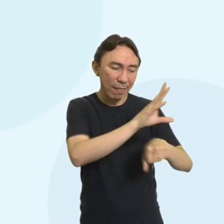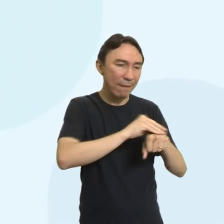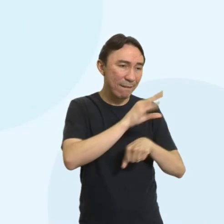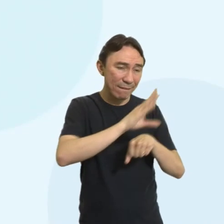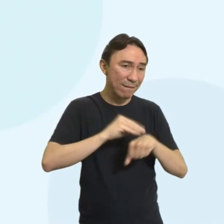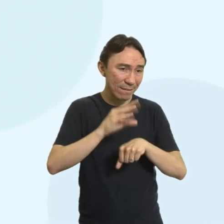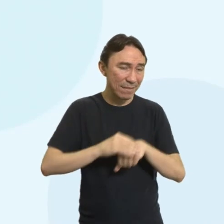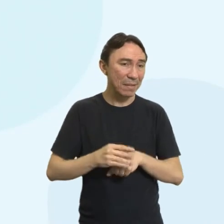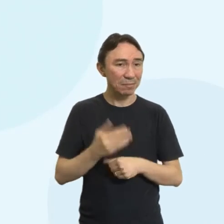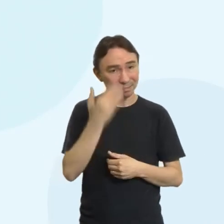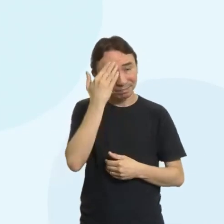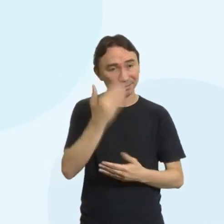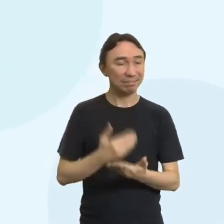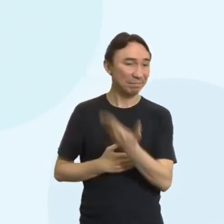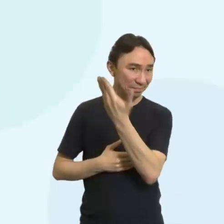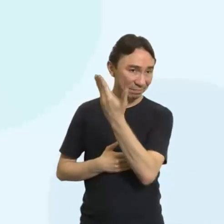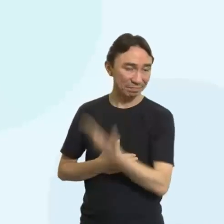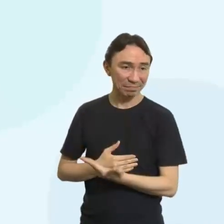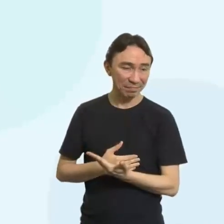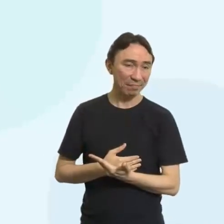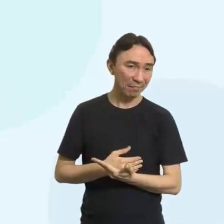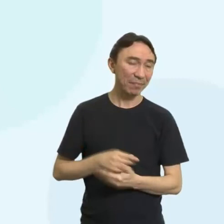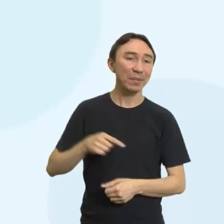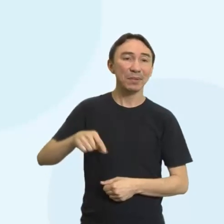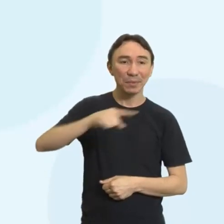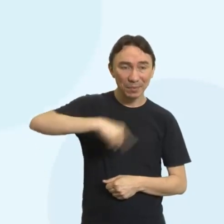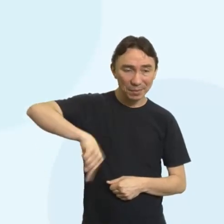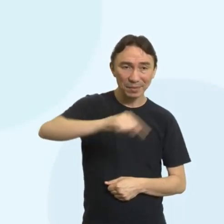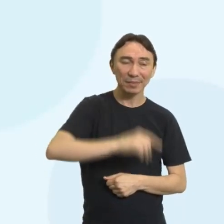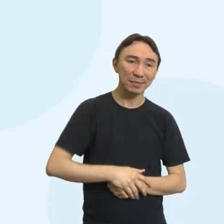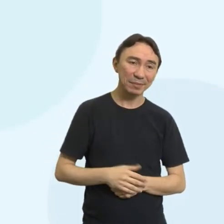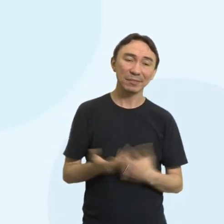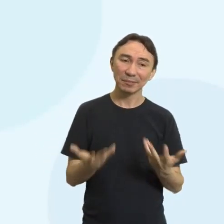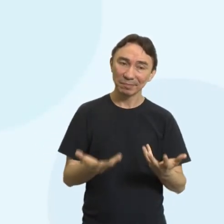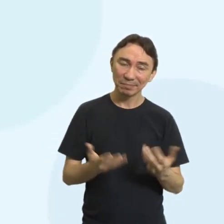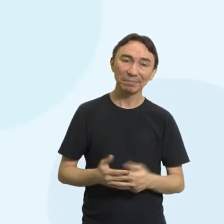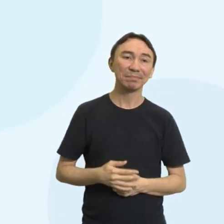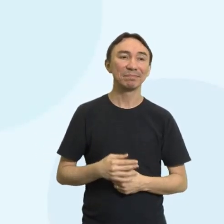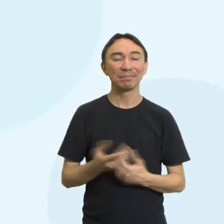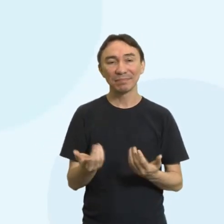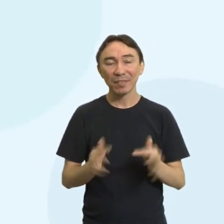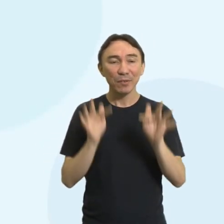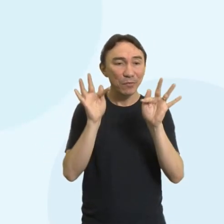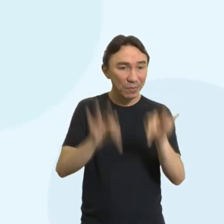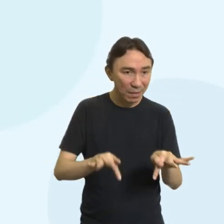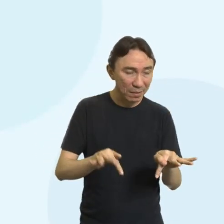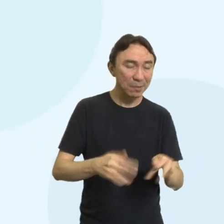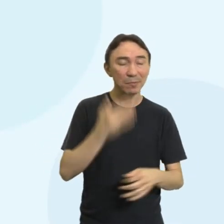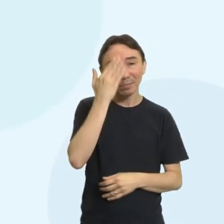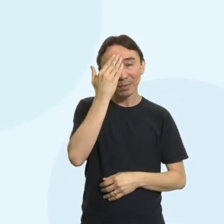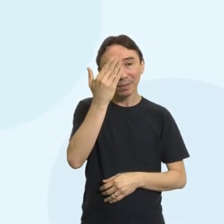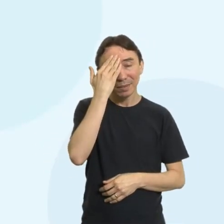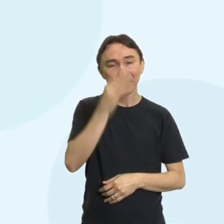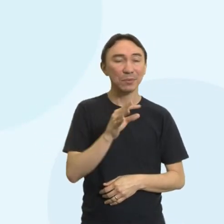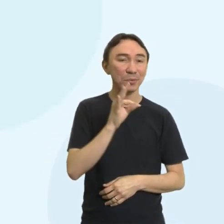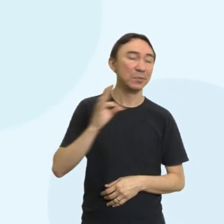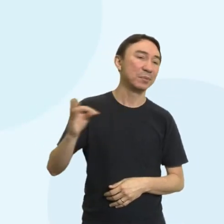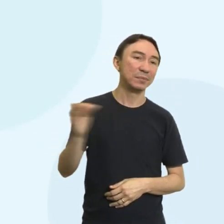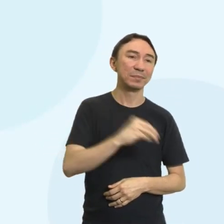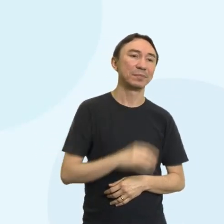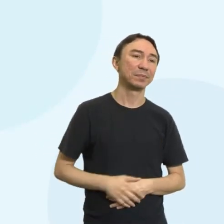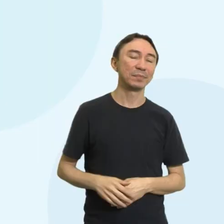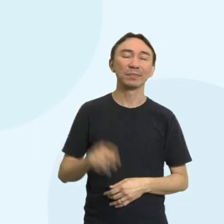nossas referências e já nos despedimos de vocês, né, Carol? Muito Isso, obrigada a todos. Só uma informação aqui, a